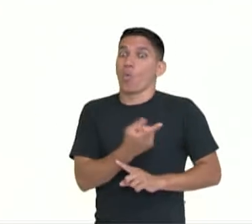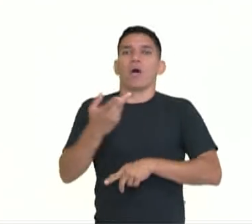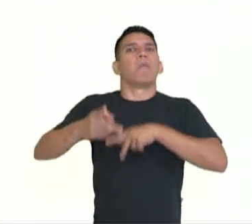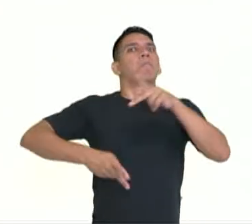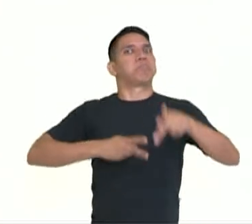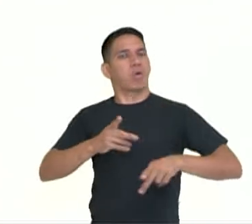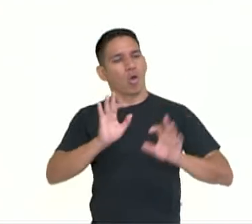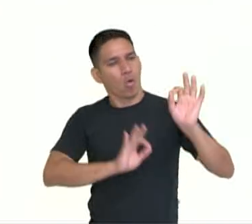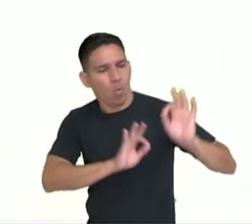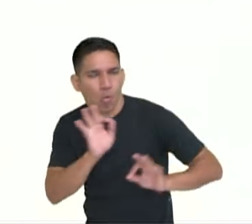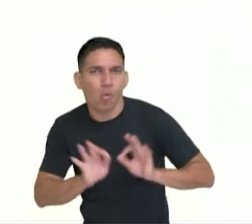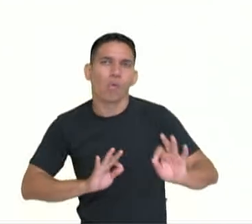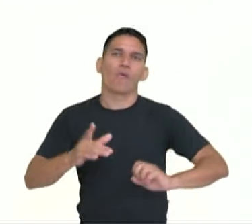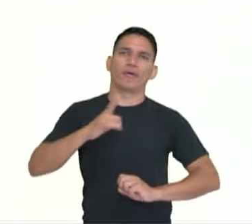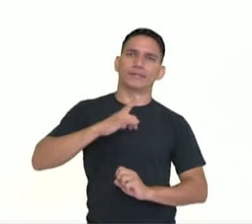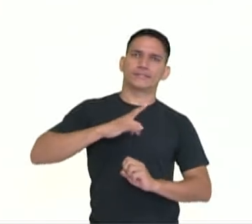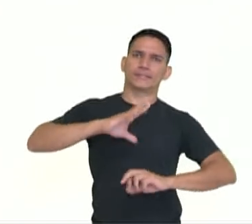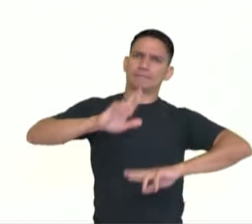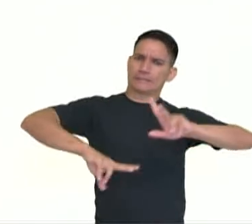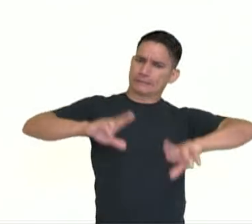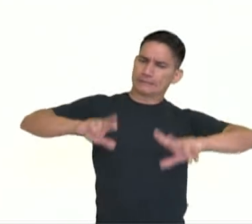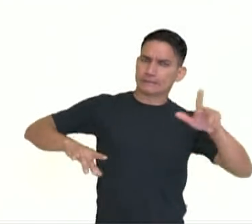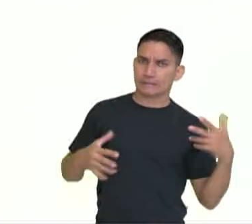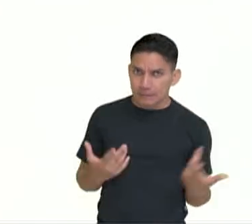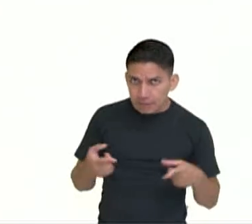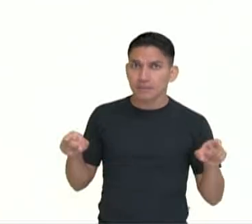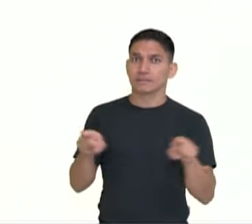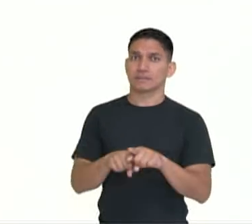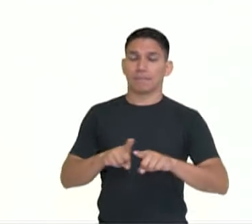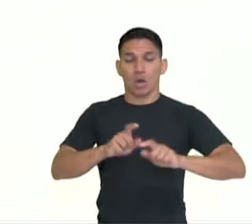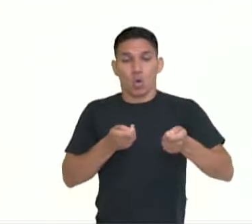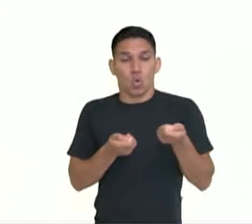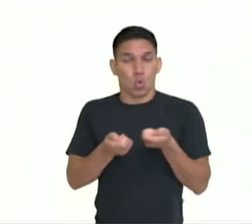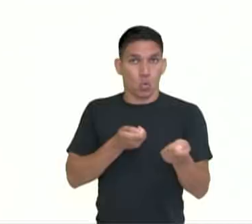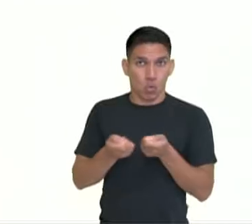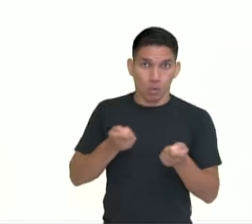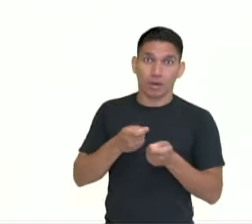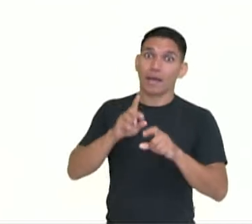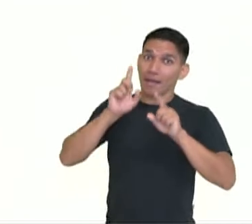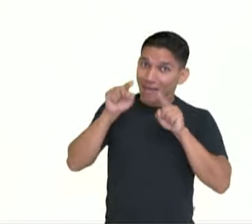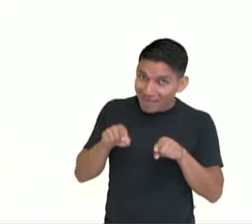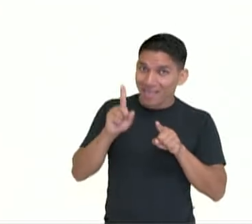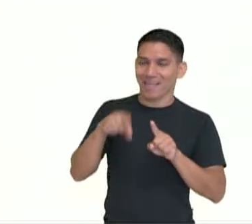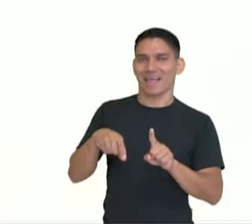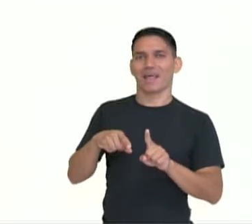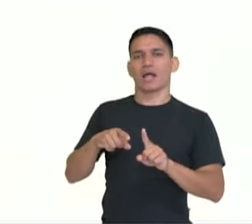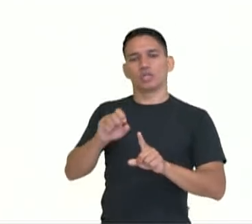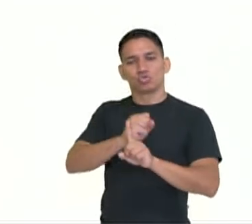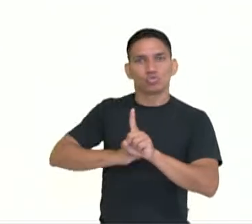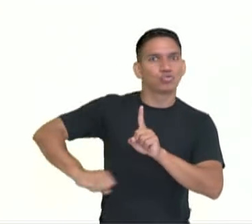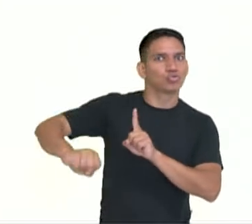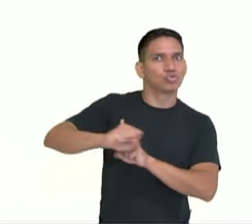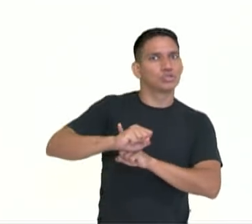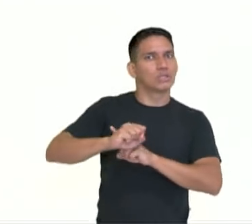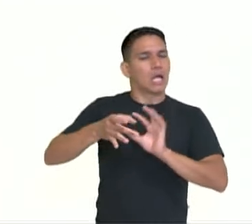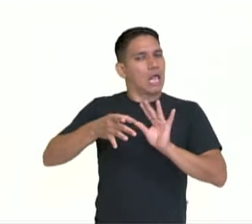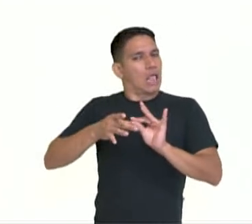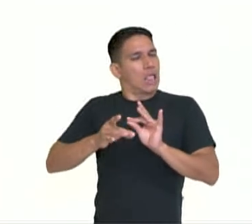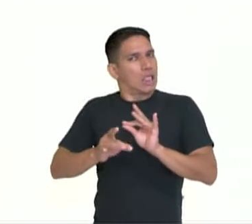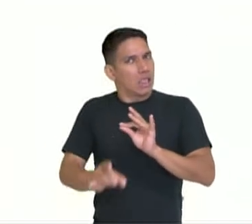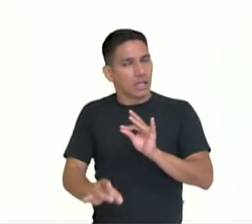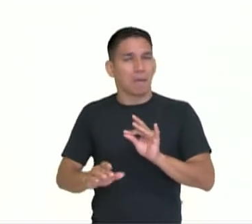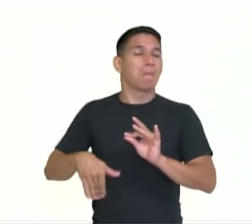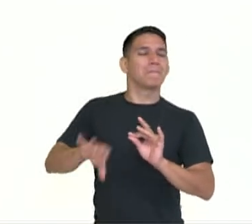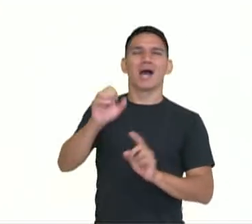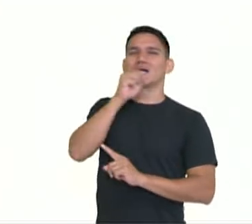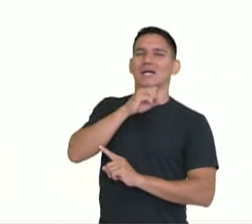de uma organização maior e de um controle maior, isso a gente chama de sociedades complexas, mais antigas da humanidade,